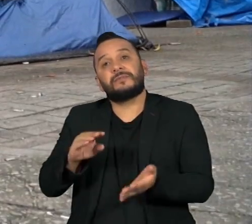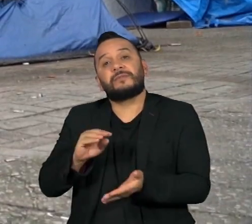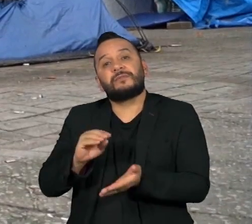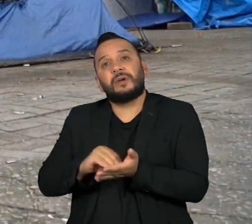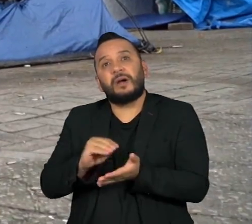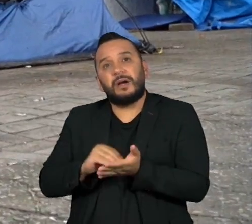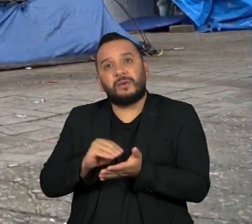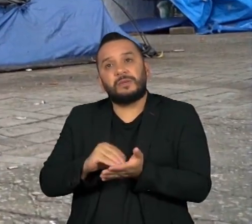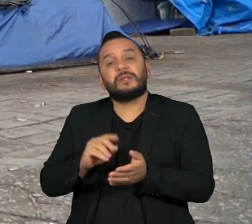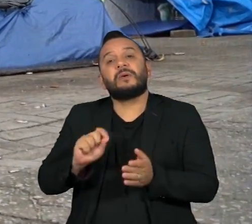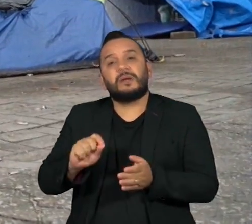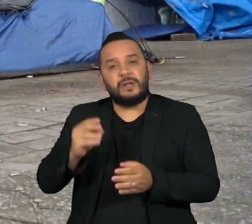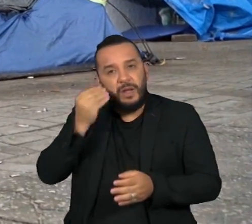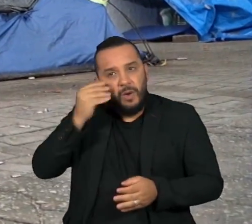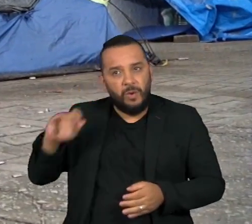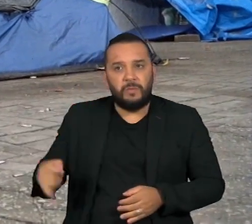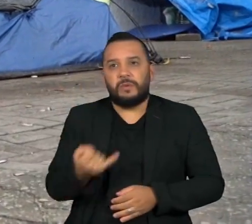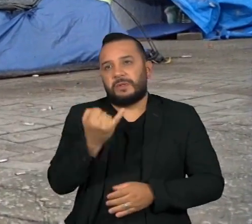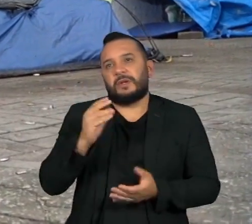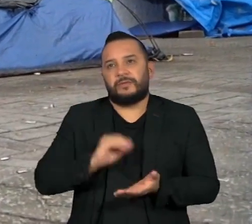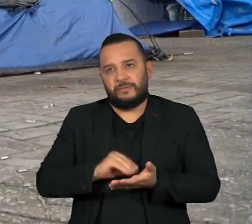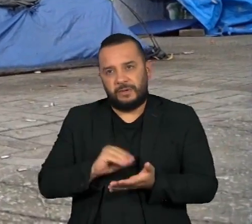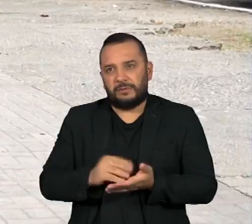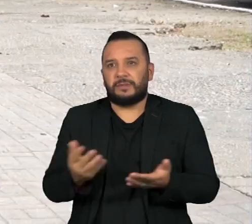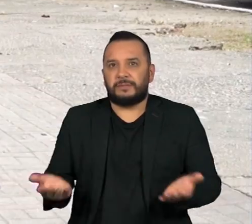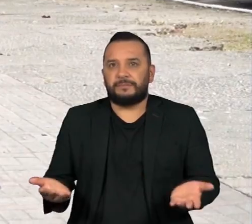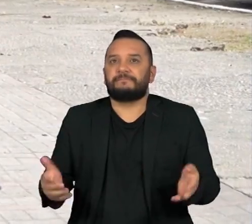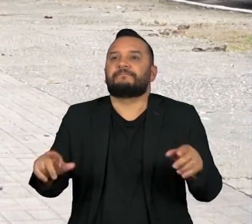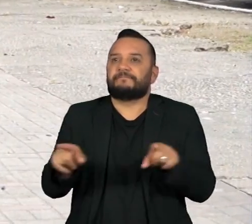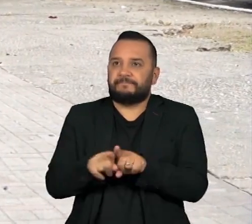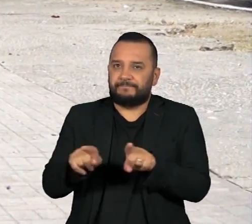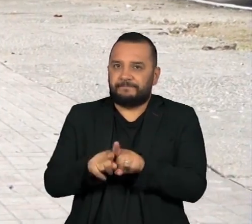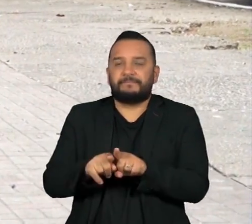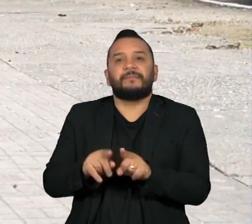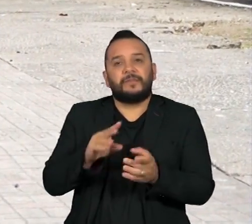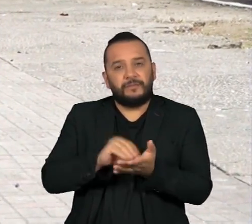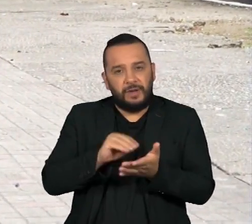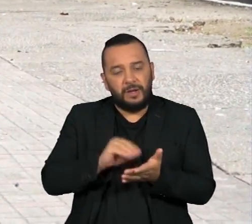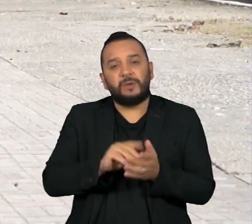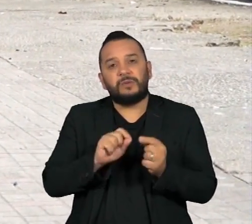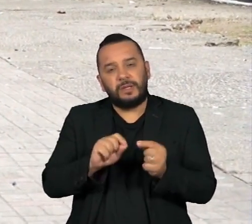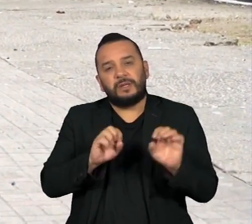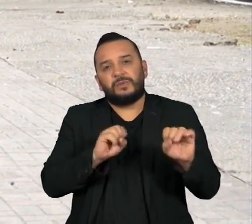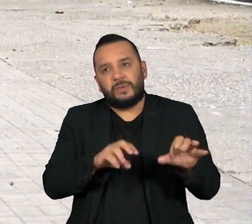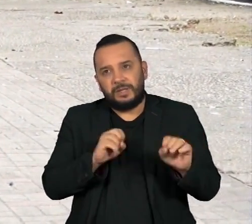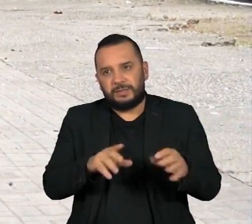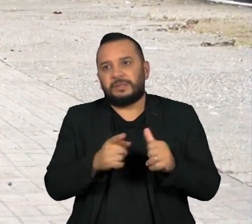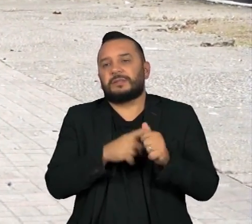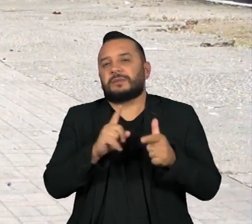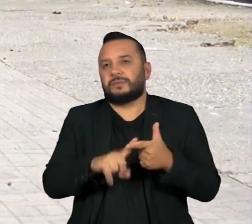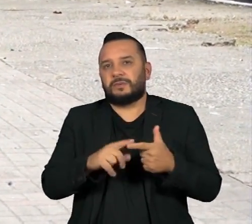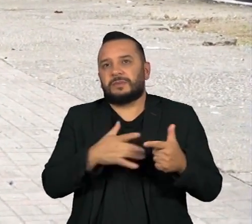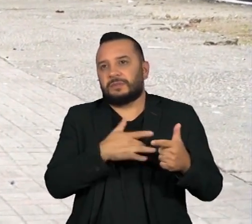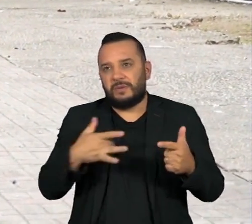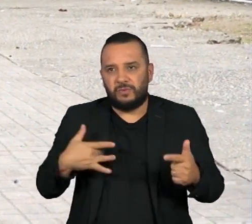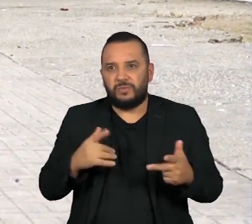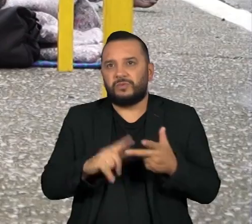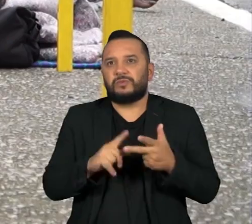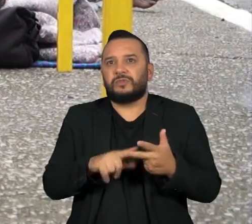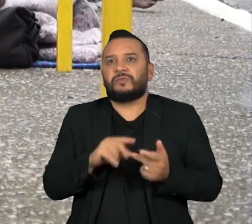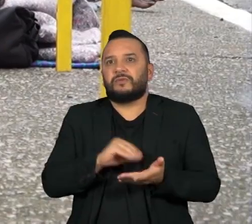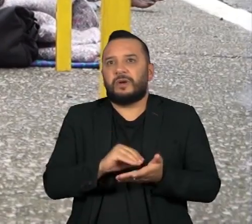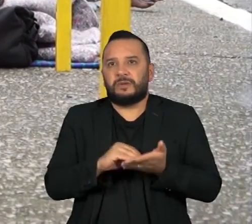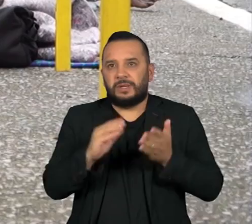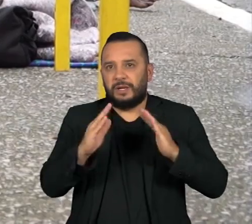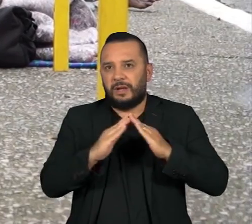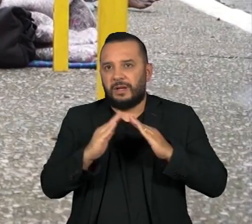Nós temos um déficit nesse país hoje, na educação. na saúde, de moradia,